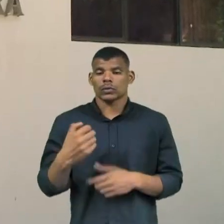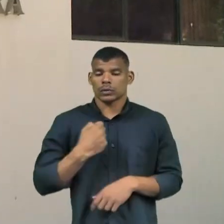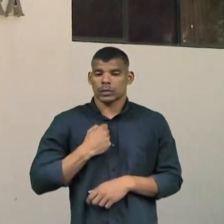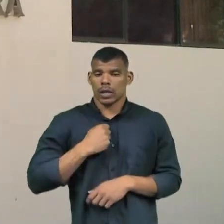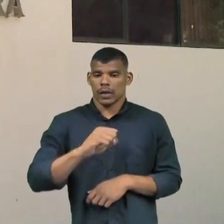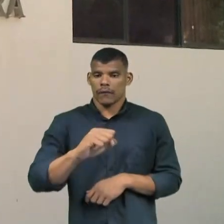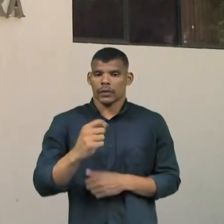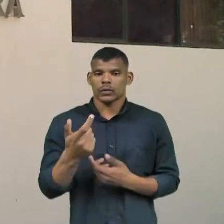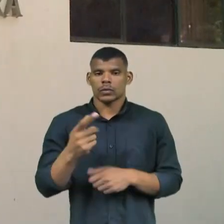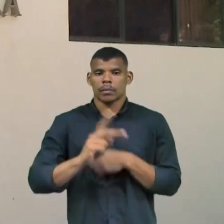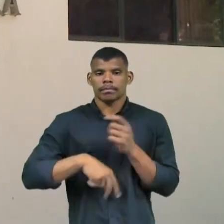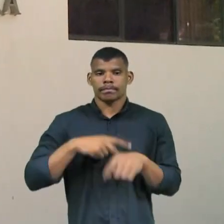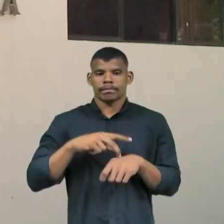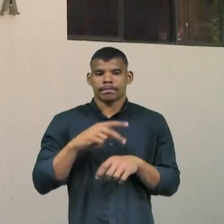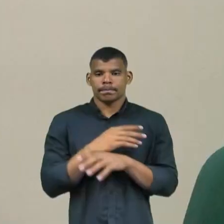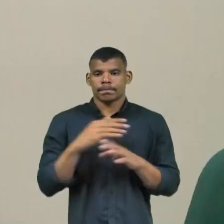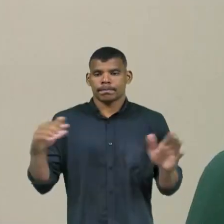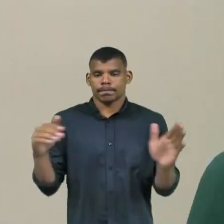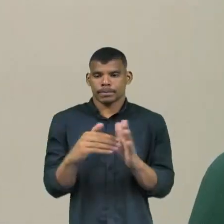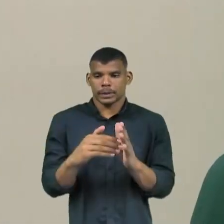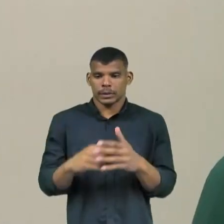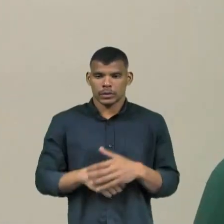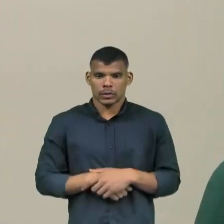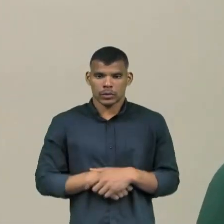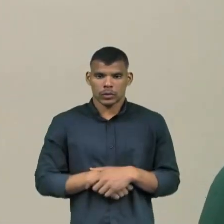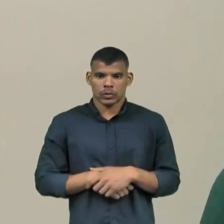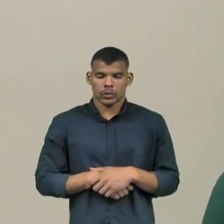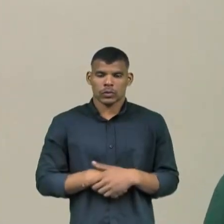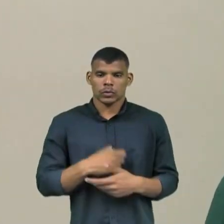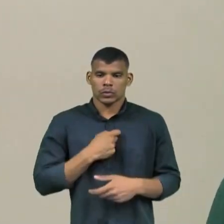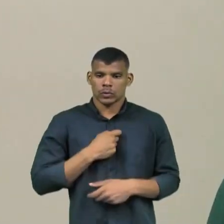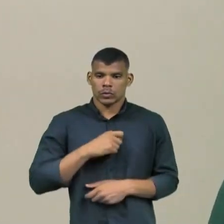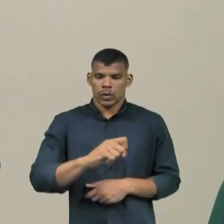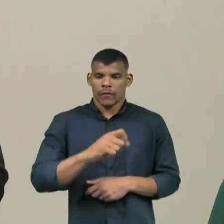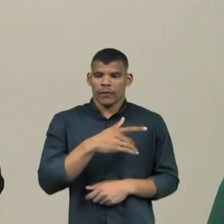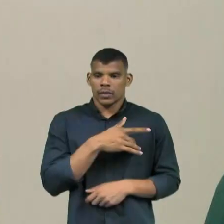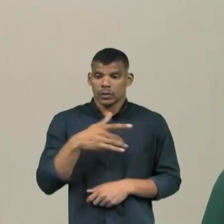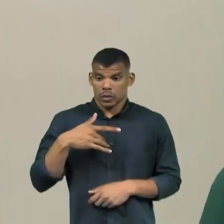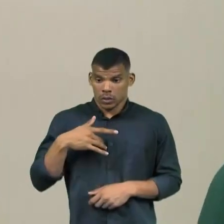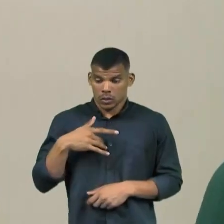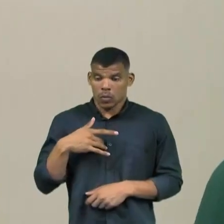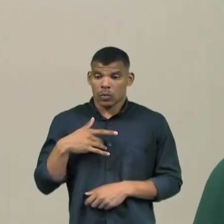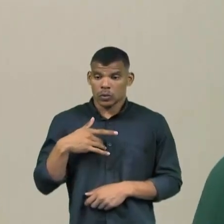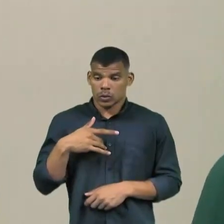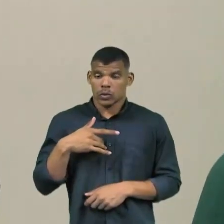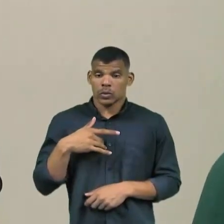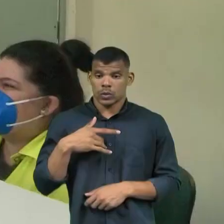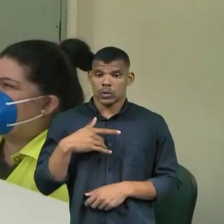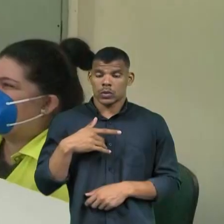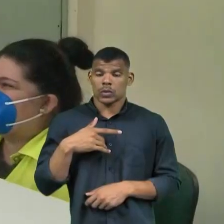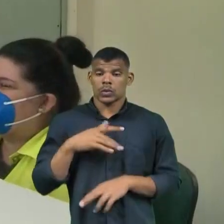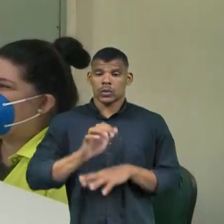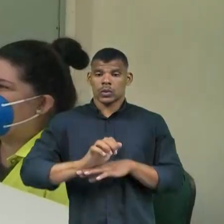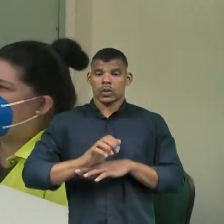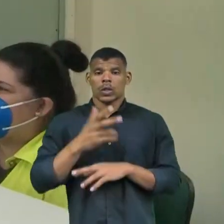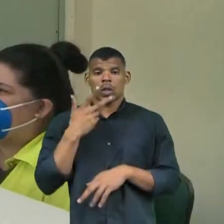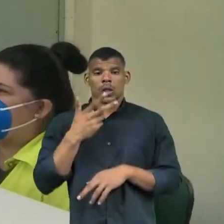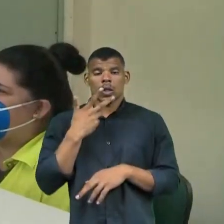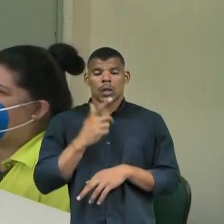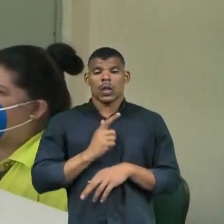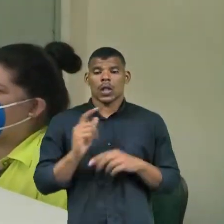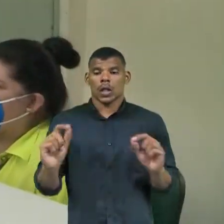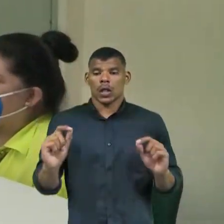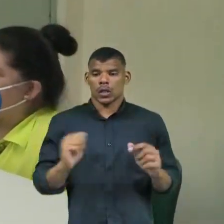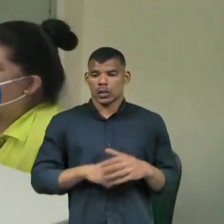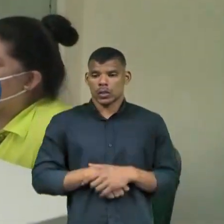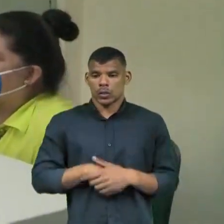todo o país. No Ceará, o Núcleo de Defesa da Saúde da Defensoria Pública Estadual tem sido